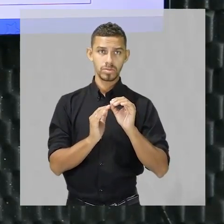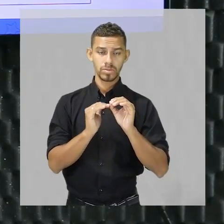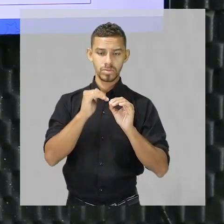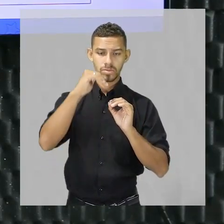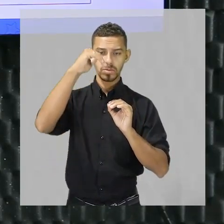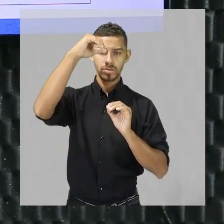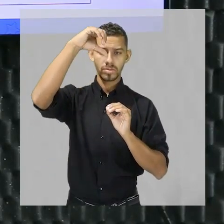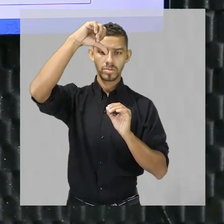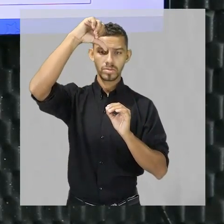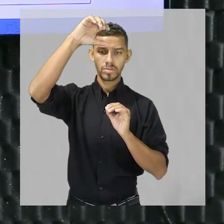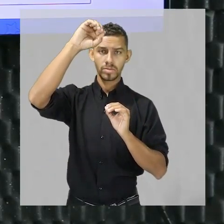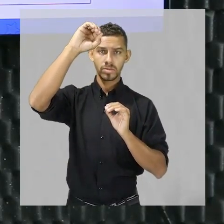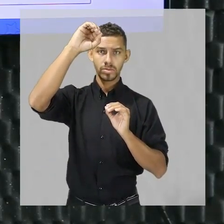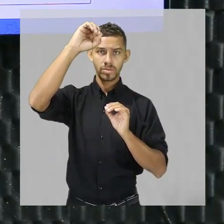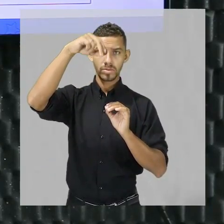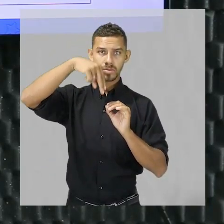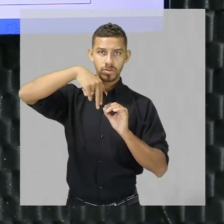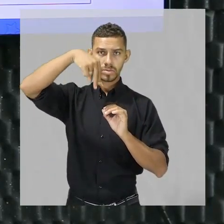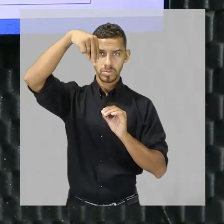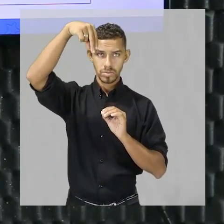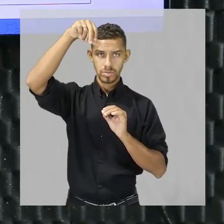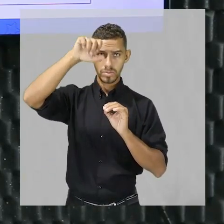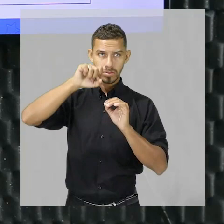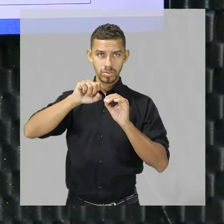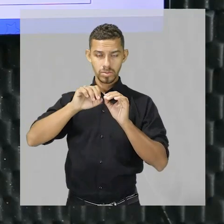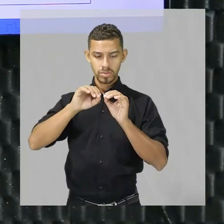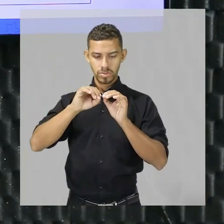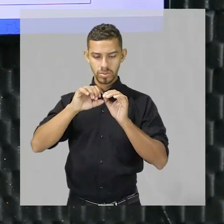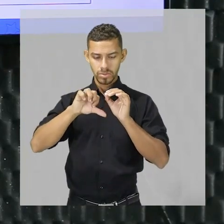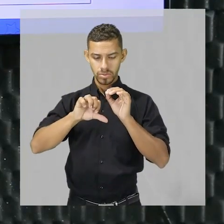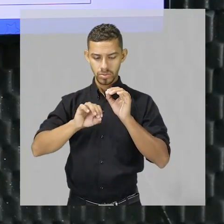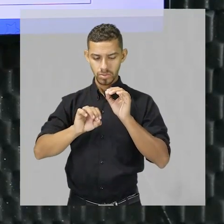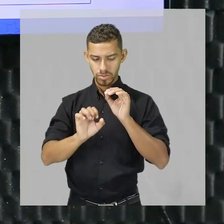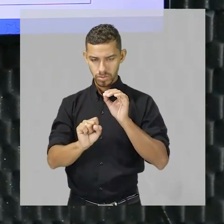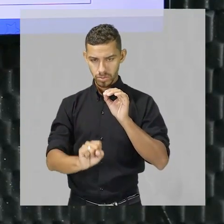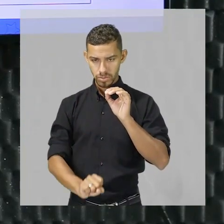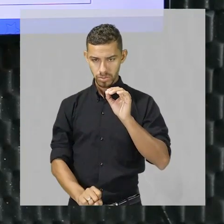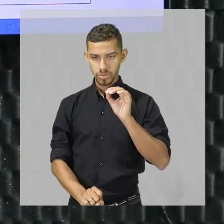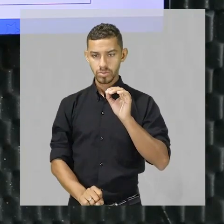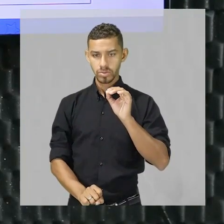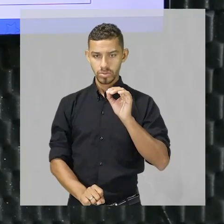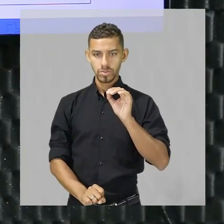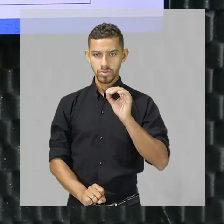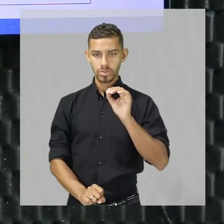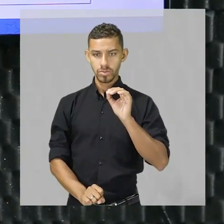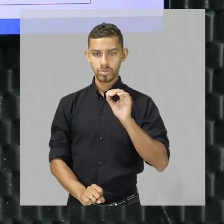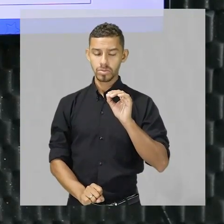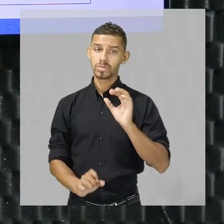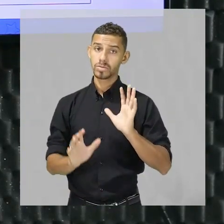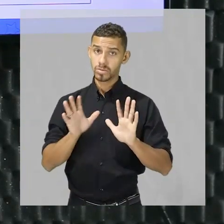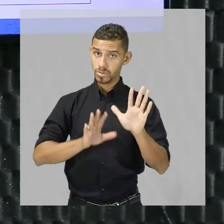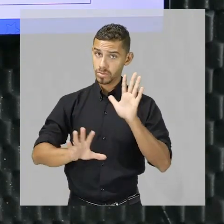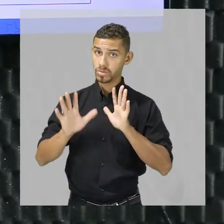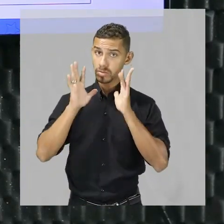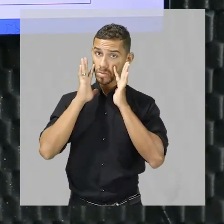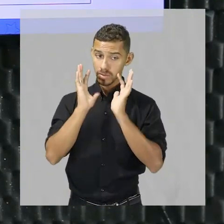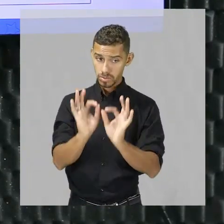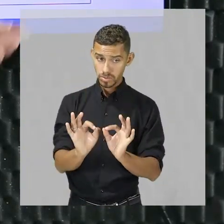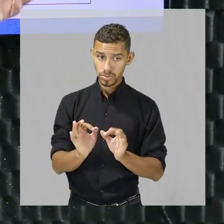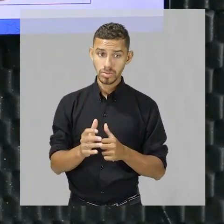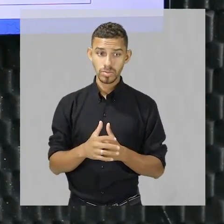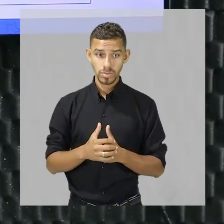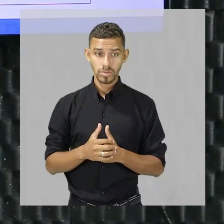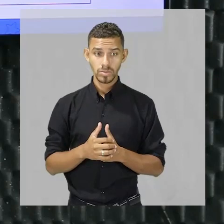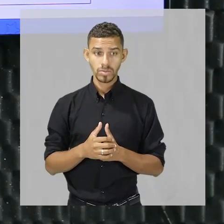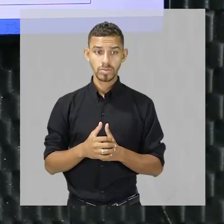a 90 graus para o norte ou de 0 a 90 graus para o sul, tá certo? Muita atenção. Você pode encontrar também